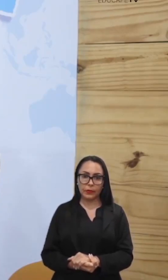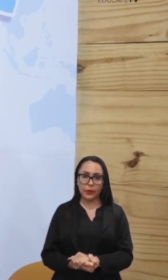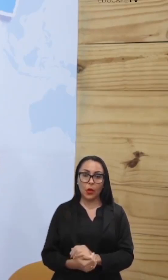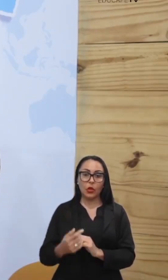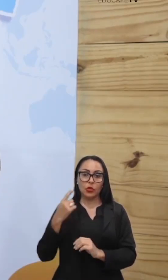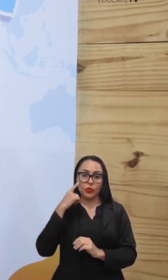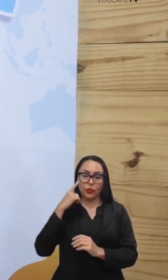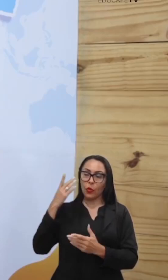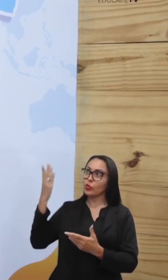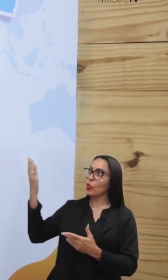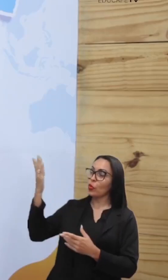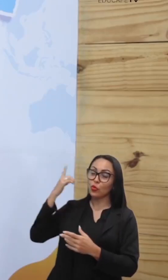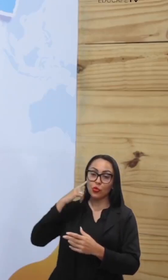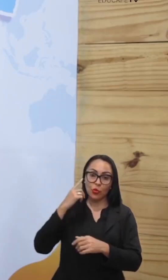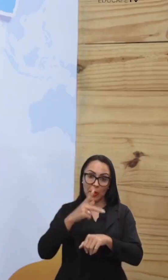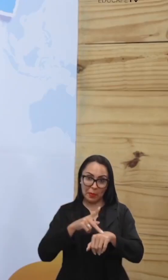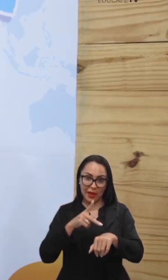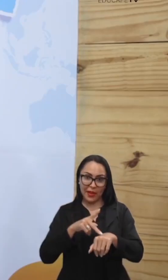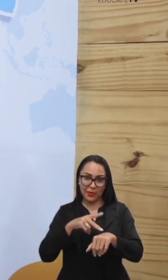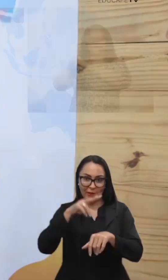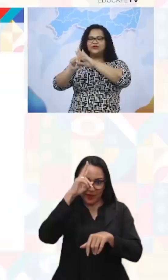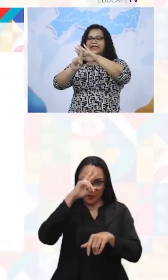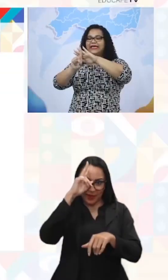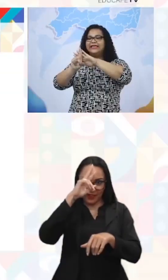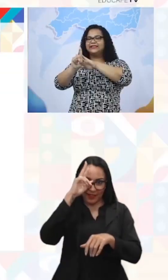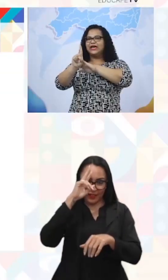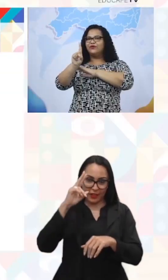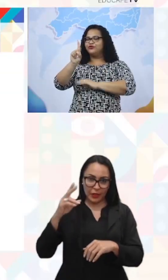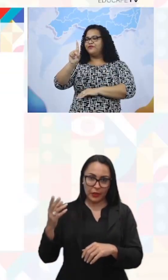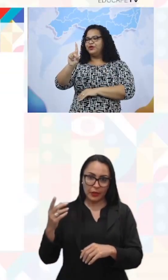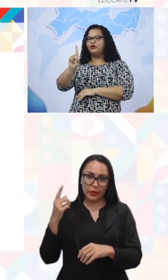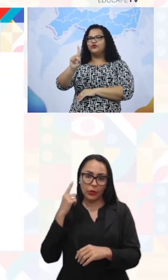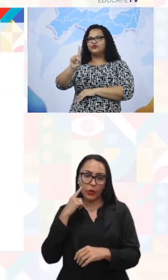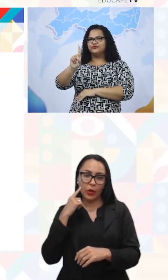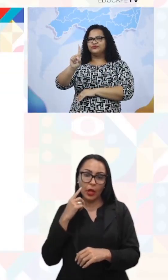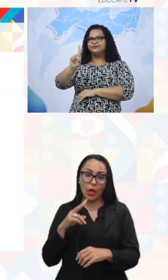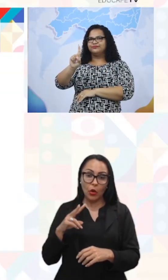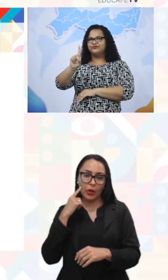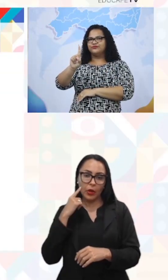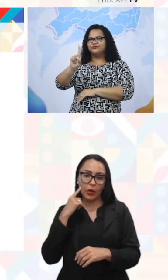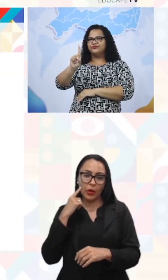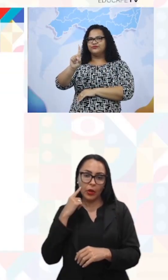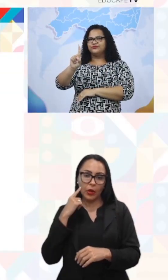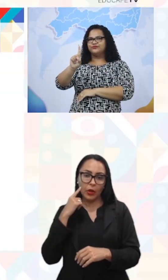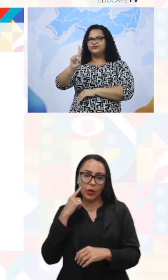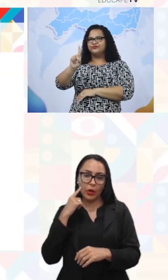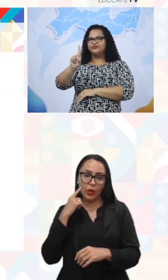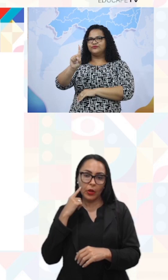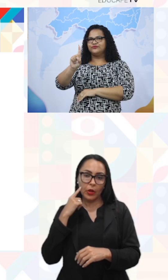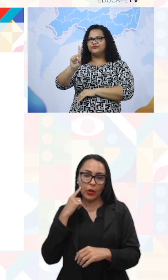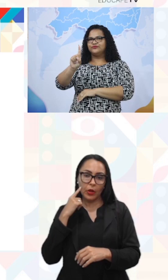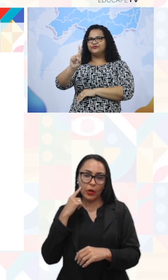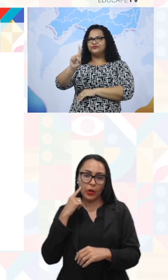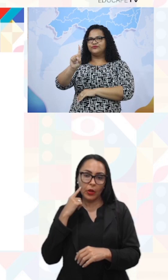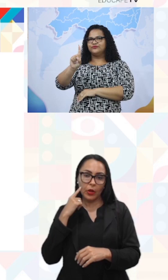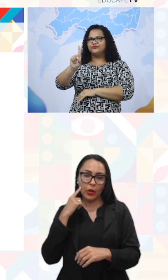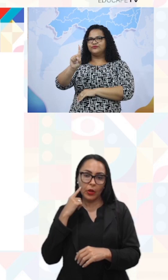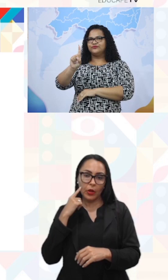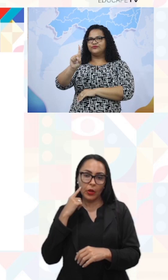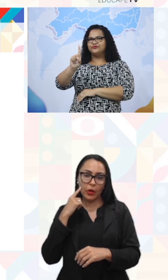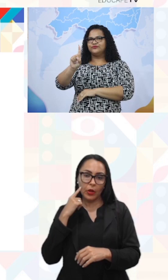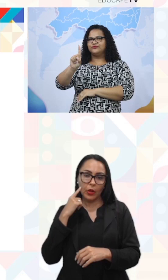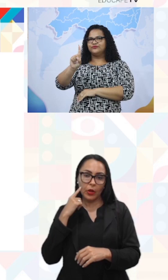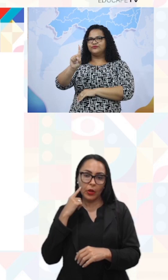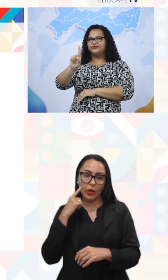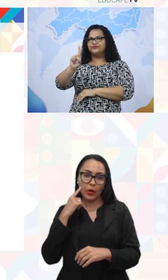O dorso é preto, lembra? O dorso é preto. Então, eu estou vendo meu dorso. Do lado esquerdo da tela,